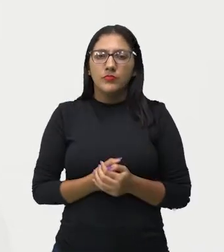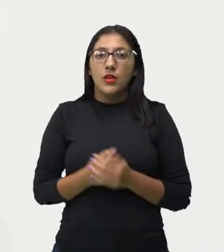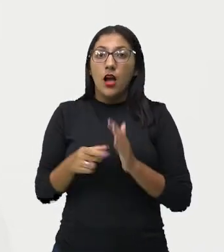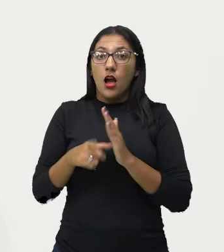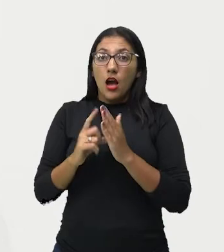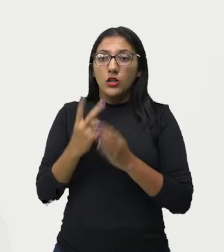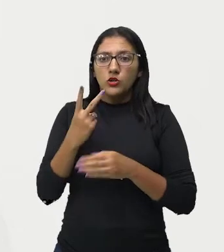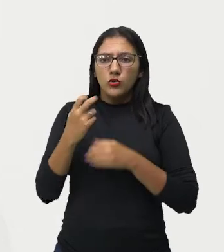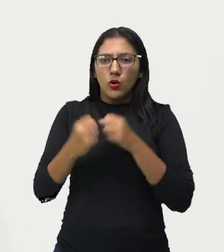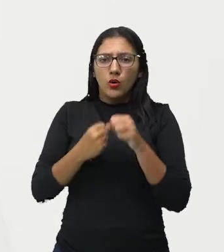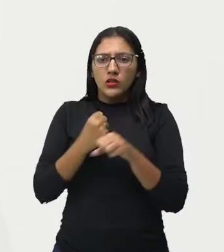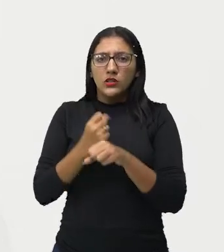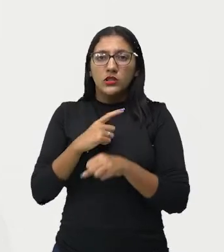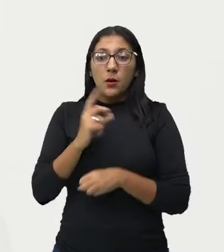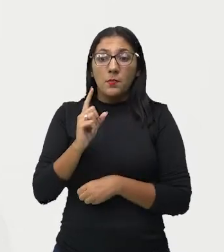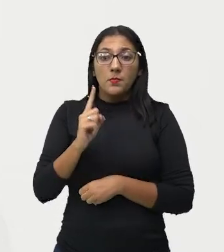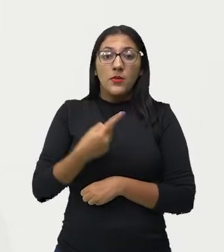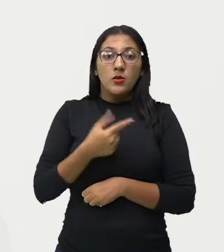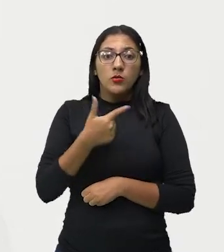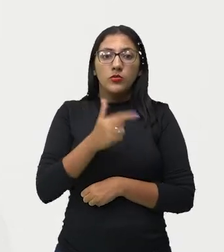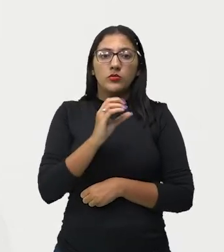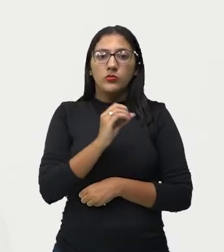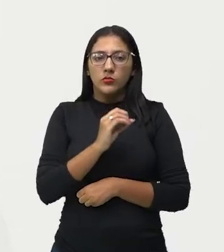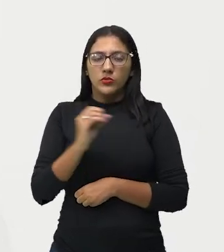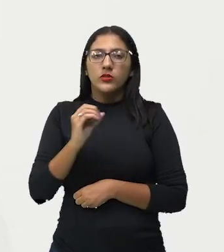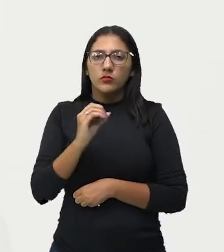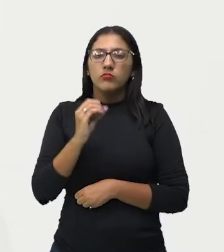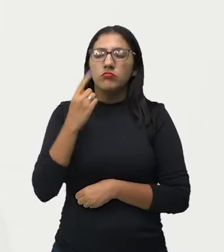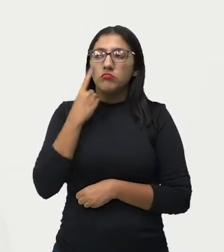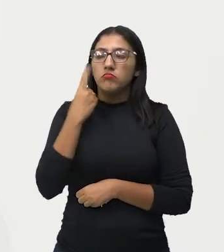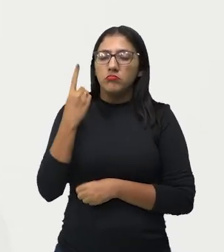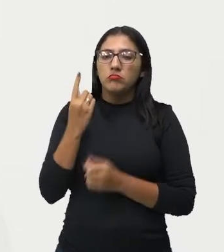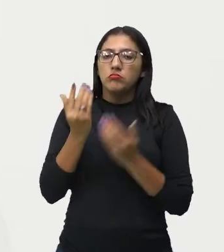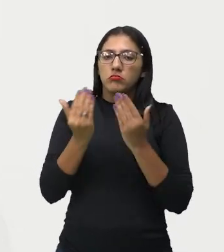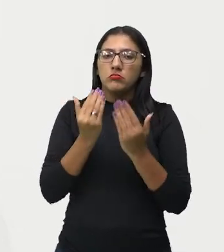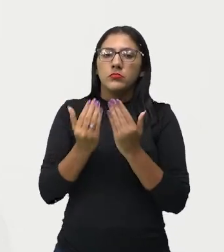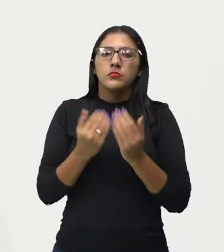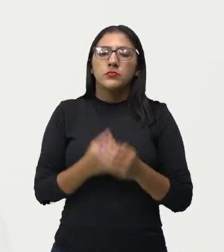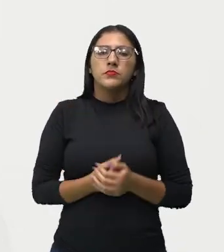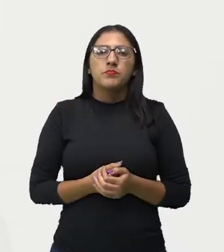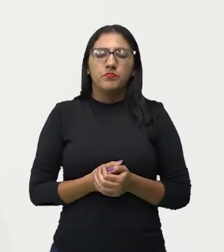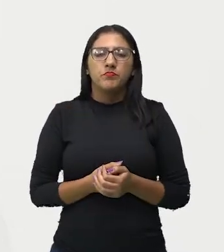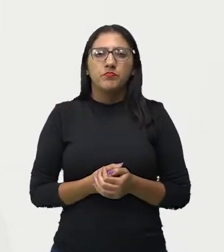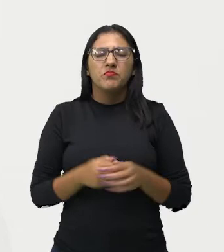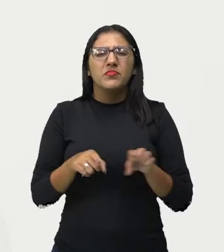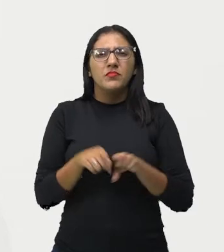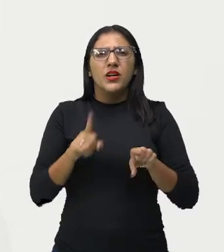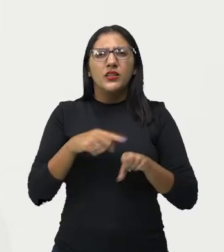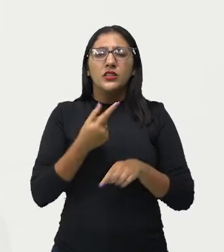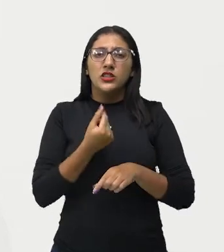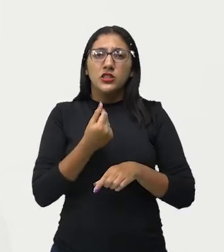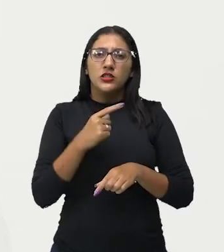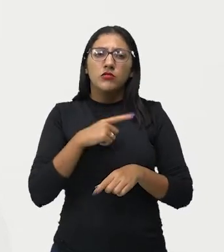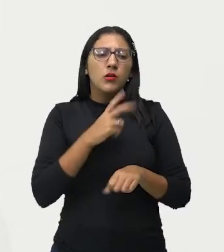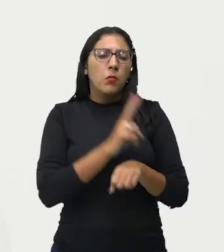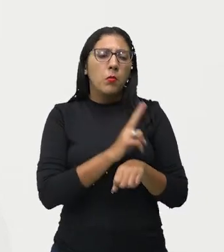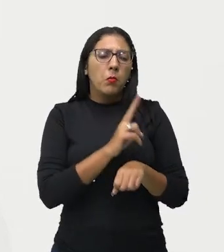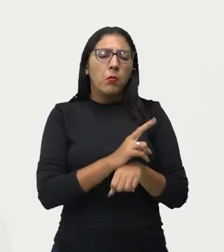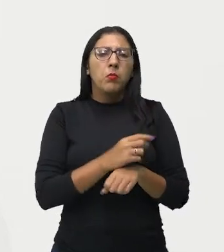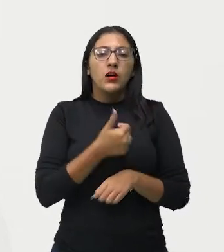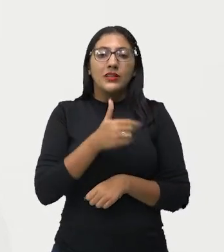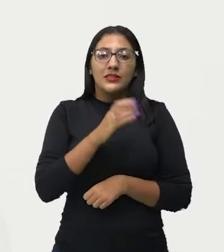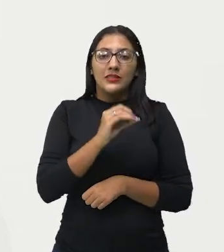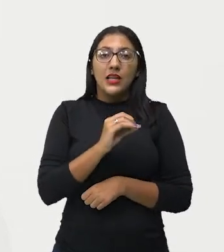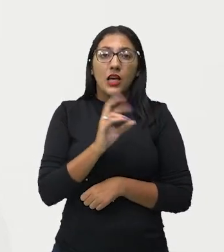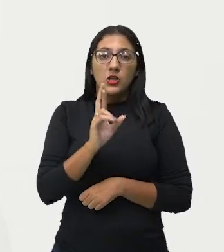1.200, tá legal? Por isso, ó, o professor colocou aqui para você, ó, 1.200. Mas esse dinheiro está aplicado a 10%. O